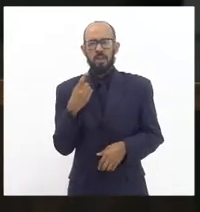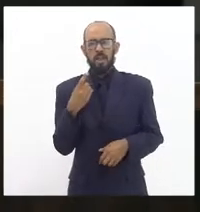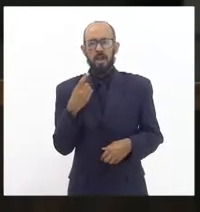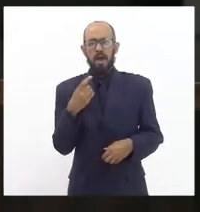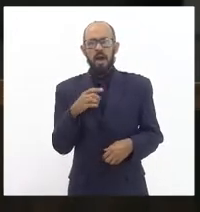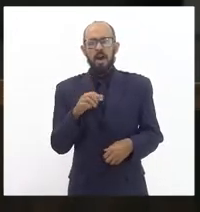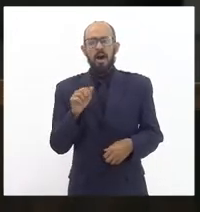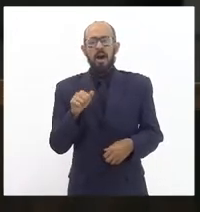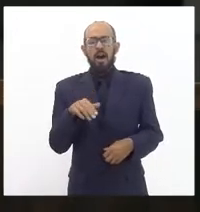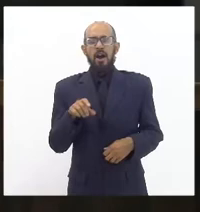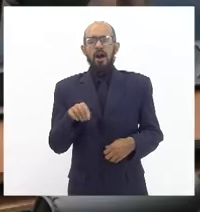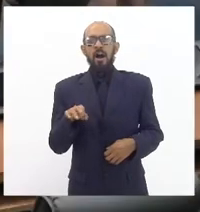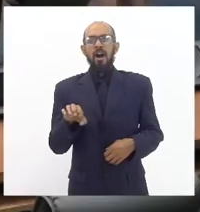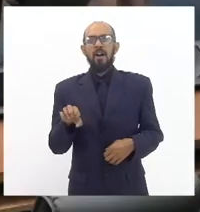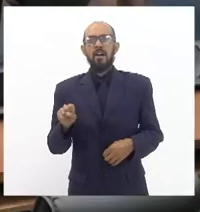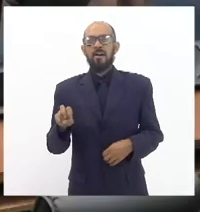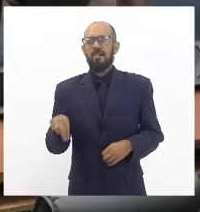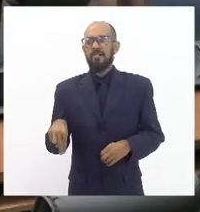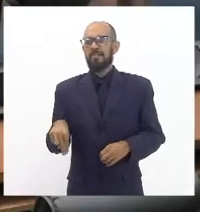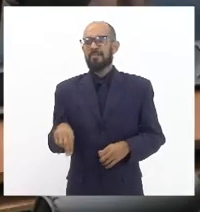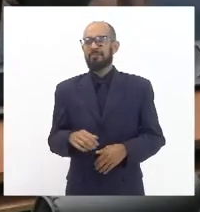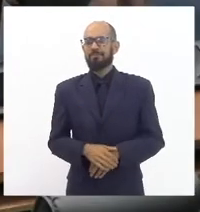o Anderson Moraes